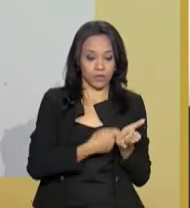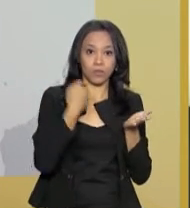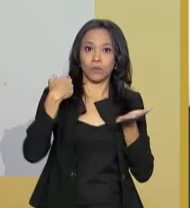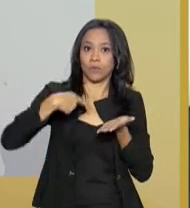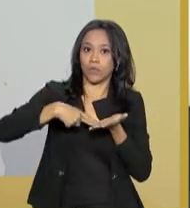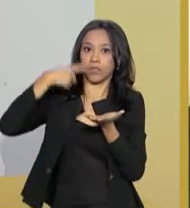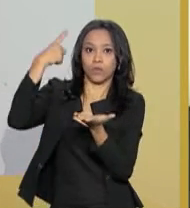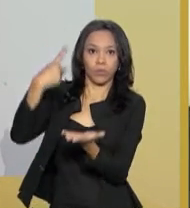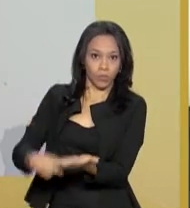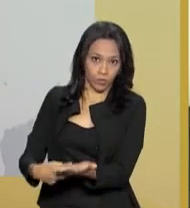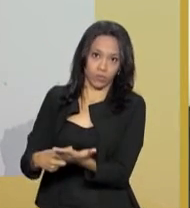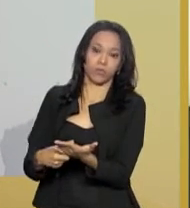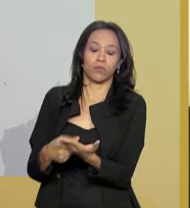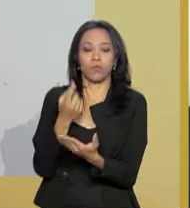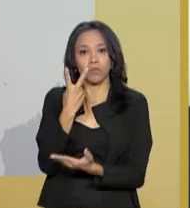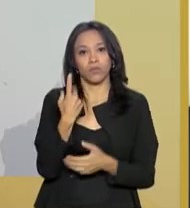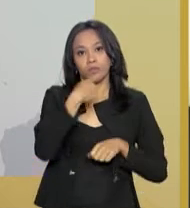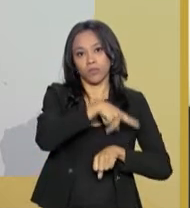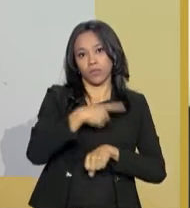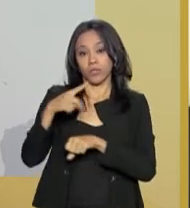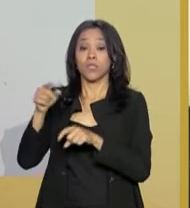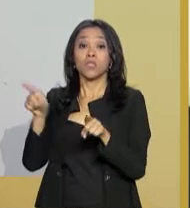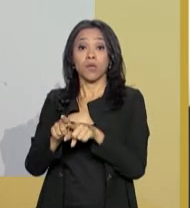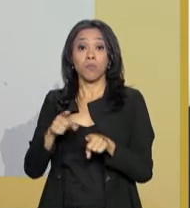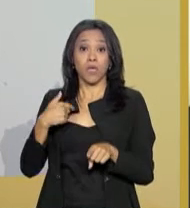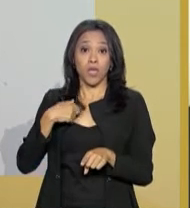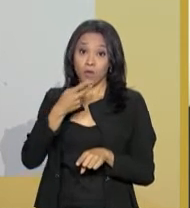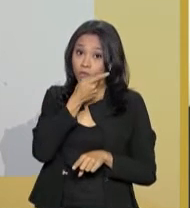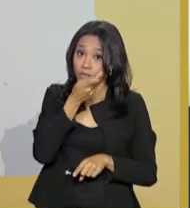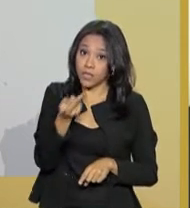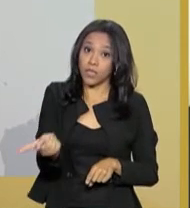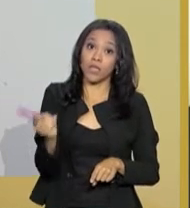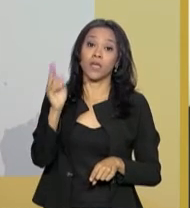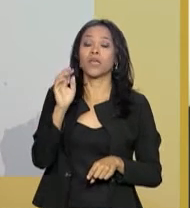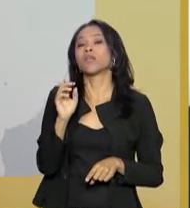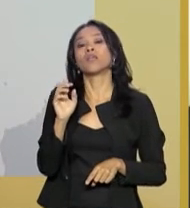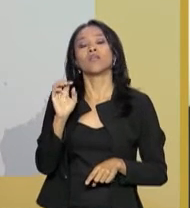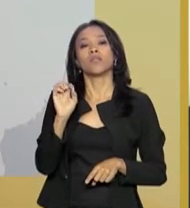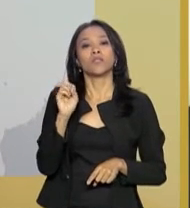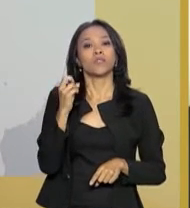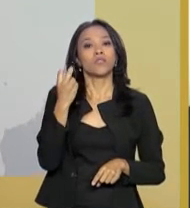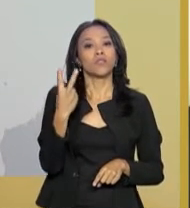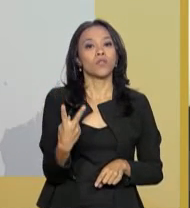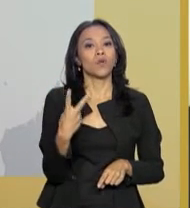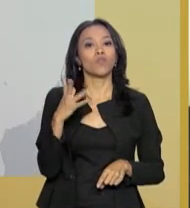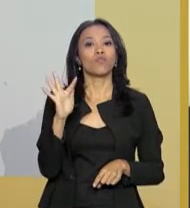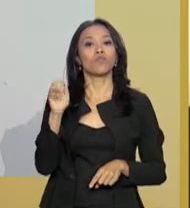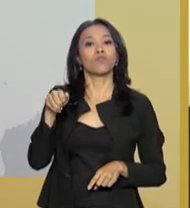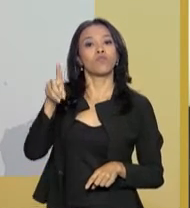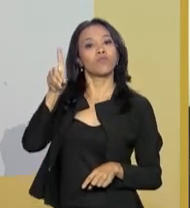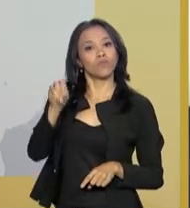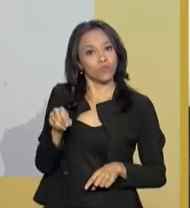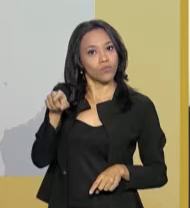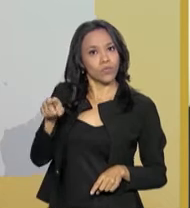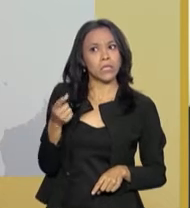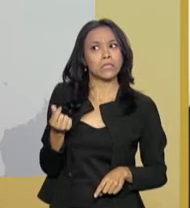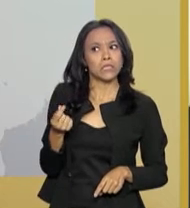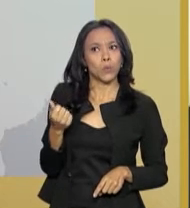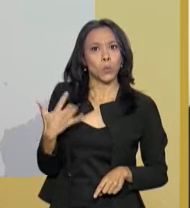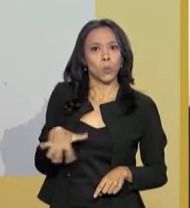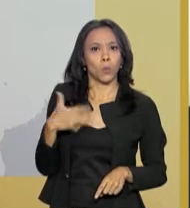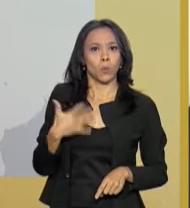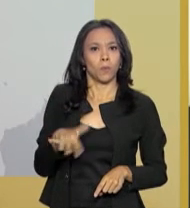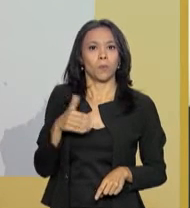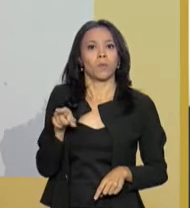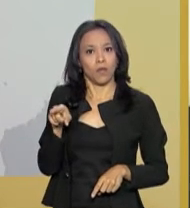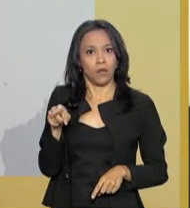deste acordo. Eu também visitei em Singapura dois fundos que têm fundos de investimento, que têm muitos recursos,